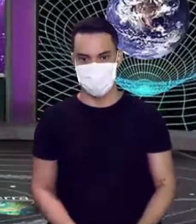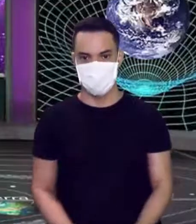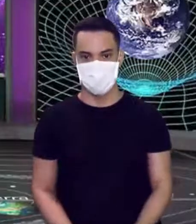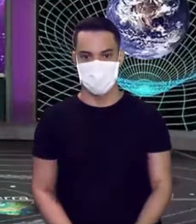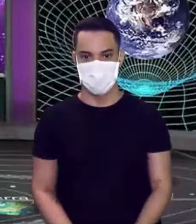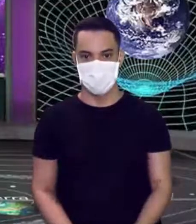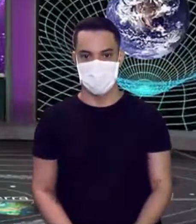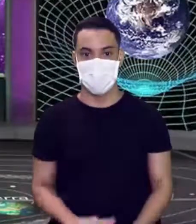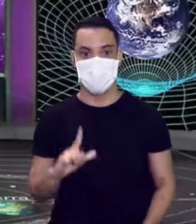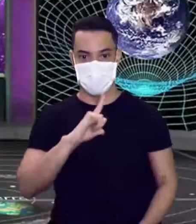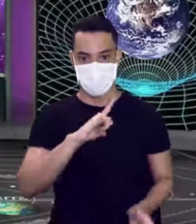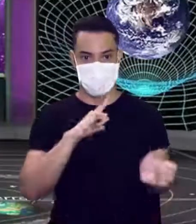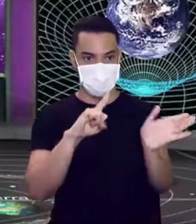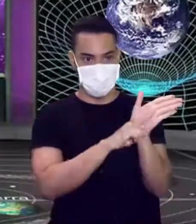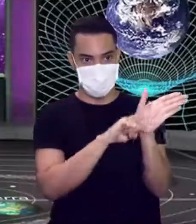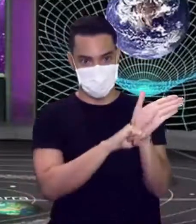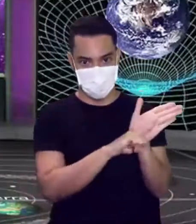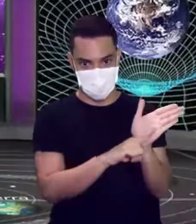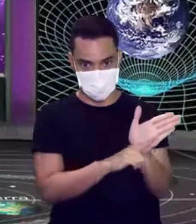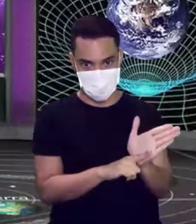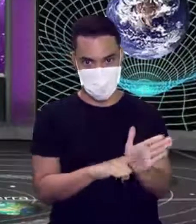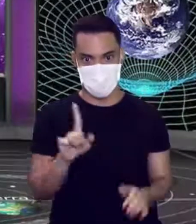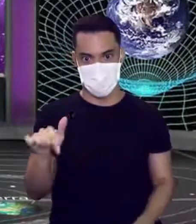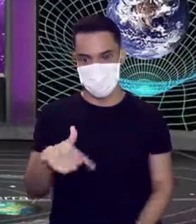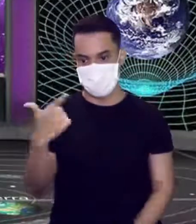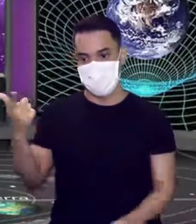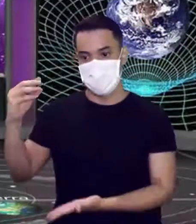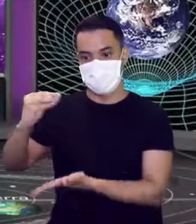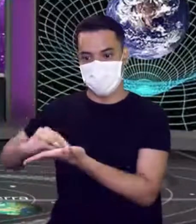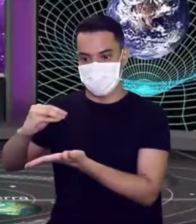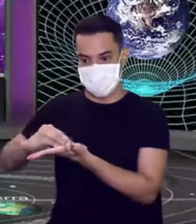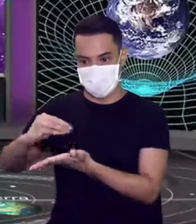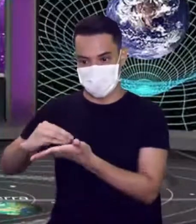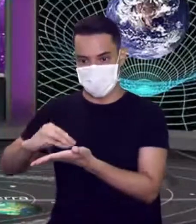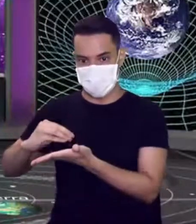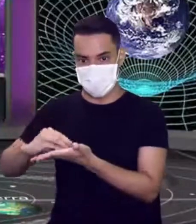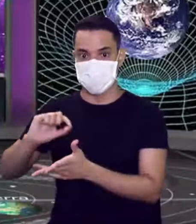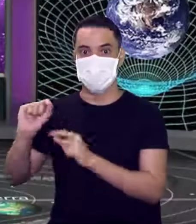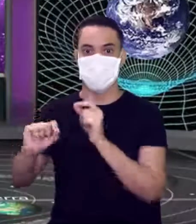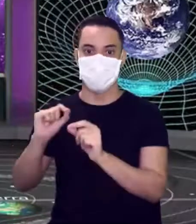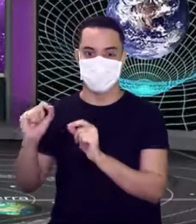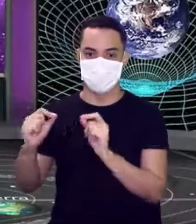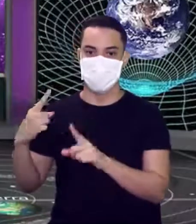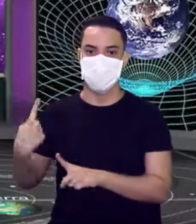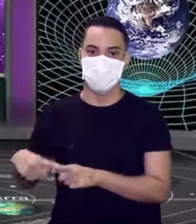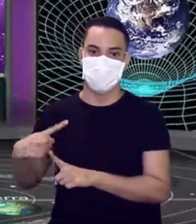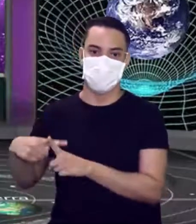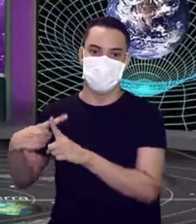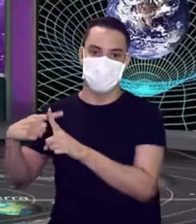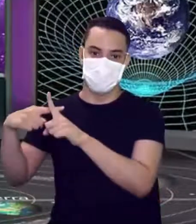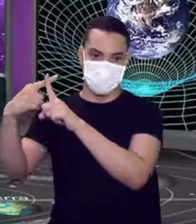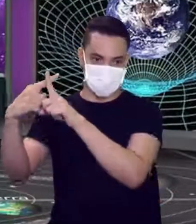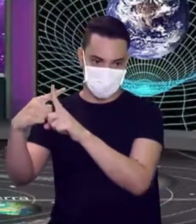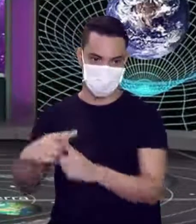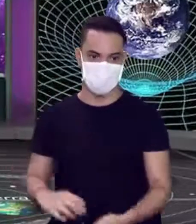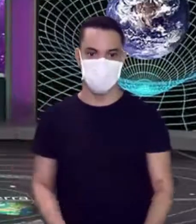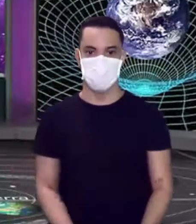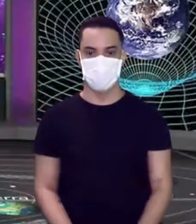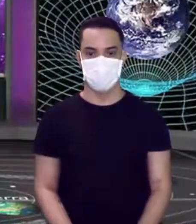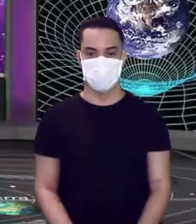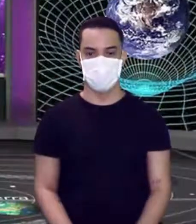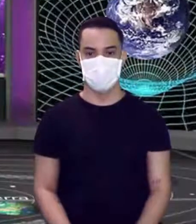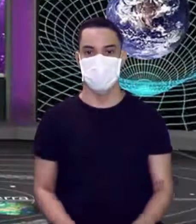carregado negativamente. O que está aí com a falta desses elétrons, ele está carregado